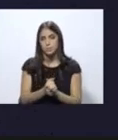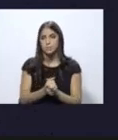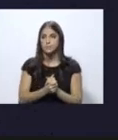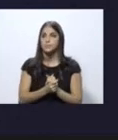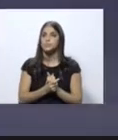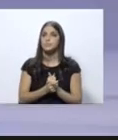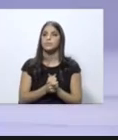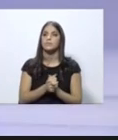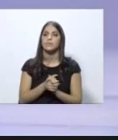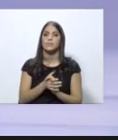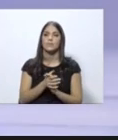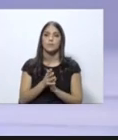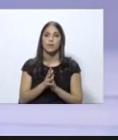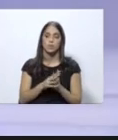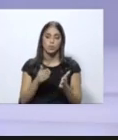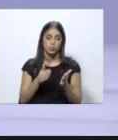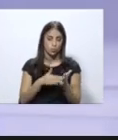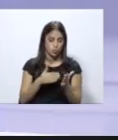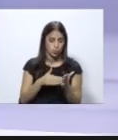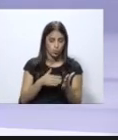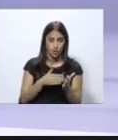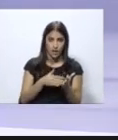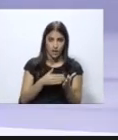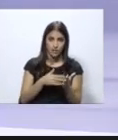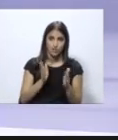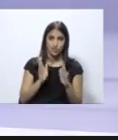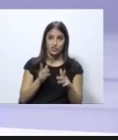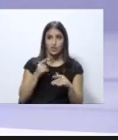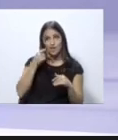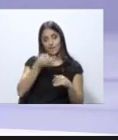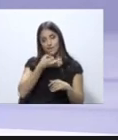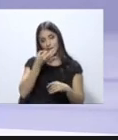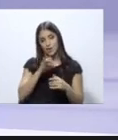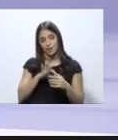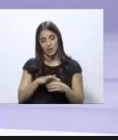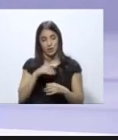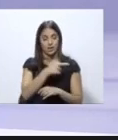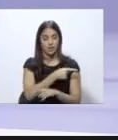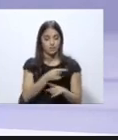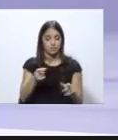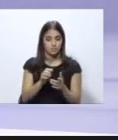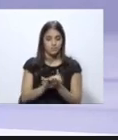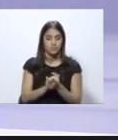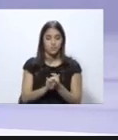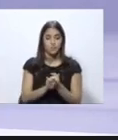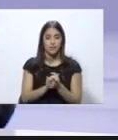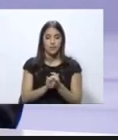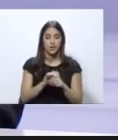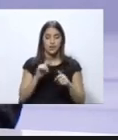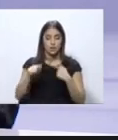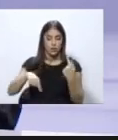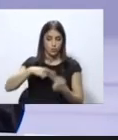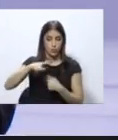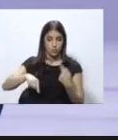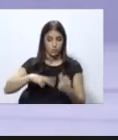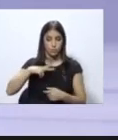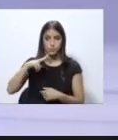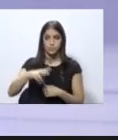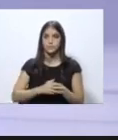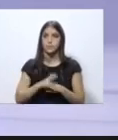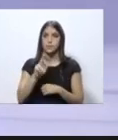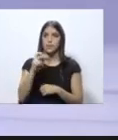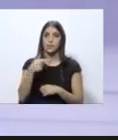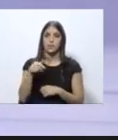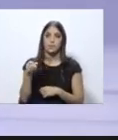como os jornais arranjaram este nome para classificar a volta a Portugal em bicicleta. A RTP,